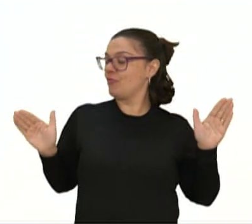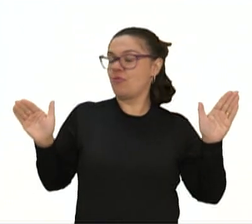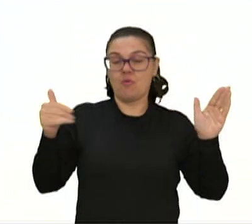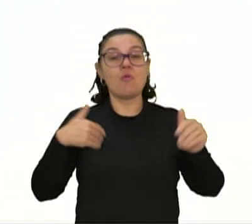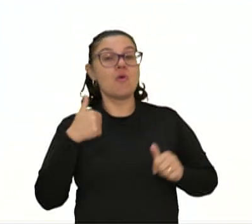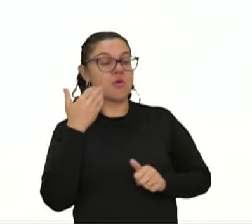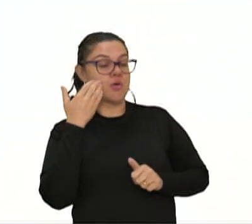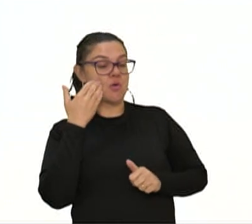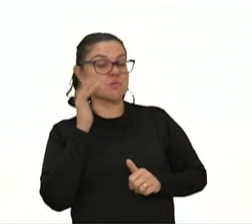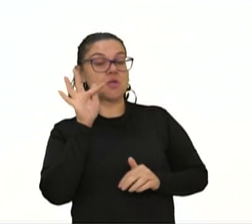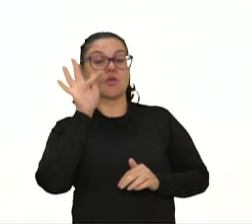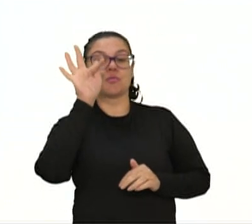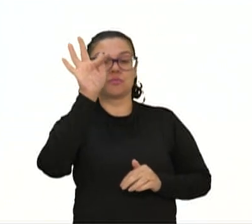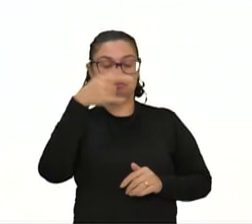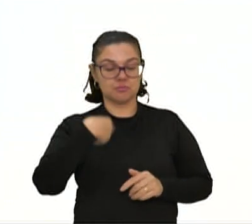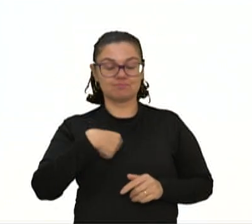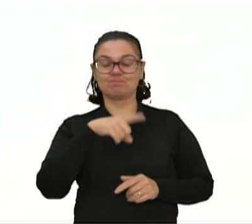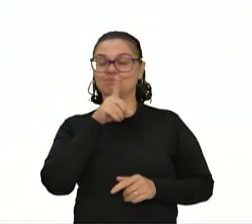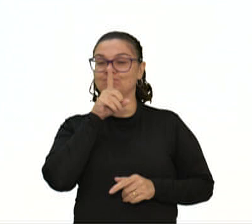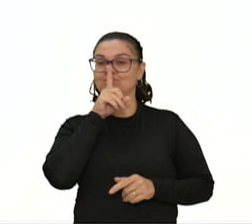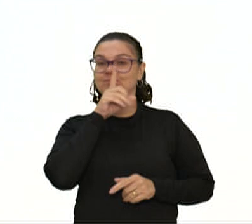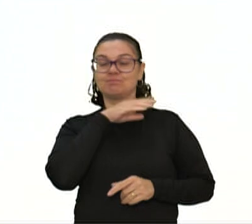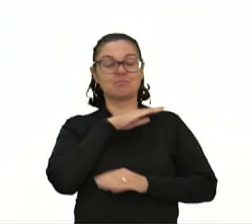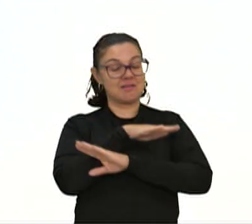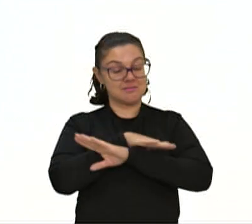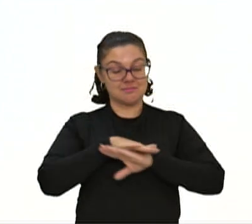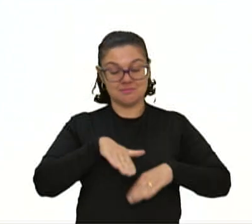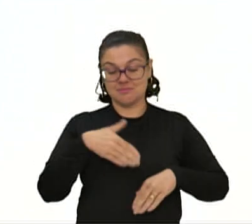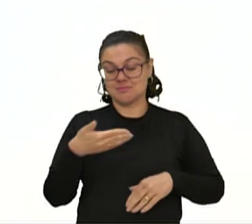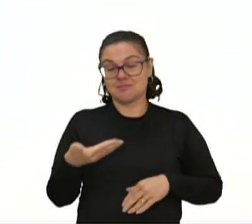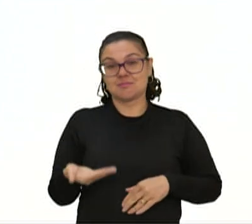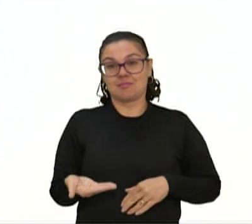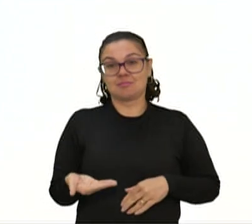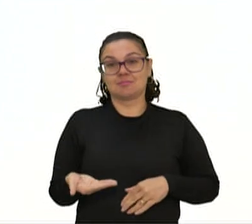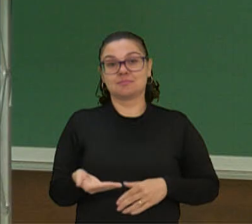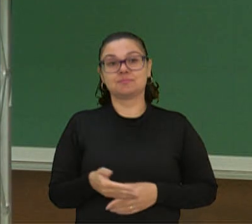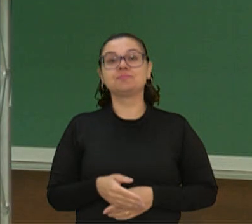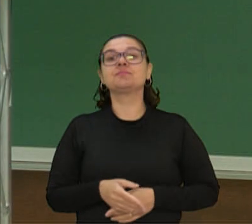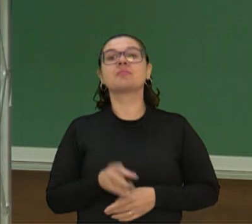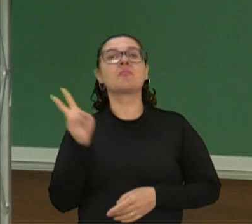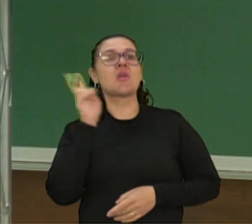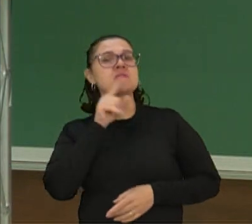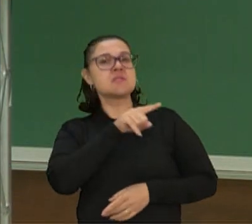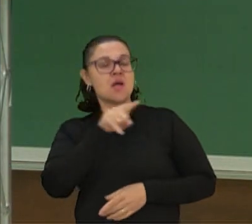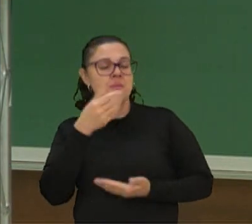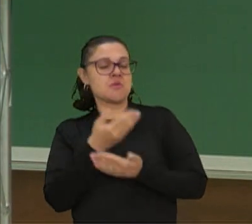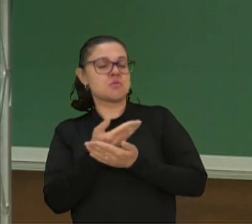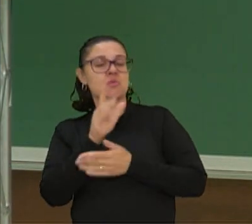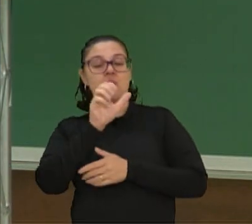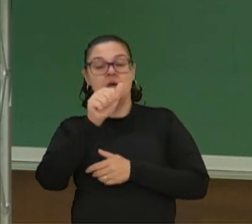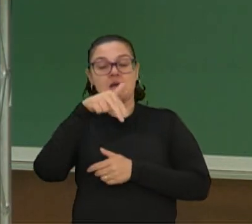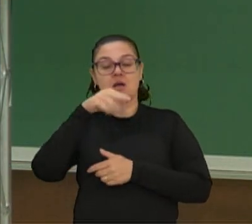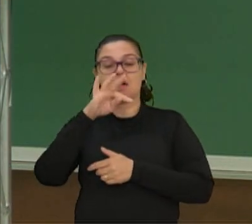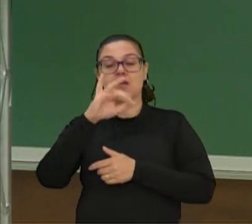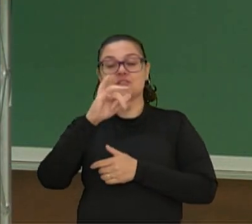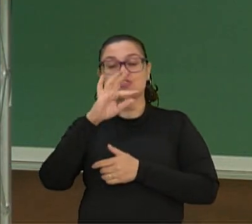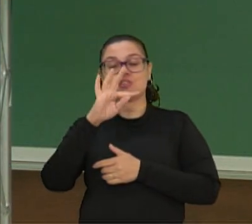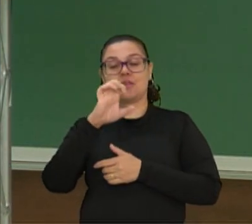que estarei mudo, mais nada. Vocês se lembram da antítese? A gente já estudou essa figura de linguagem, esse